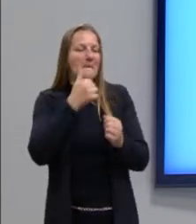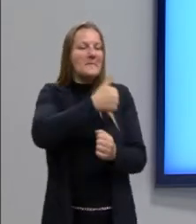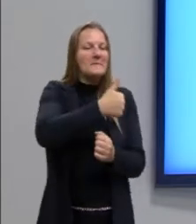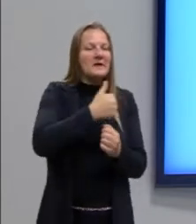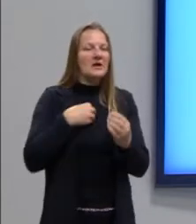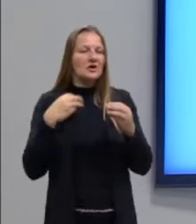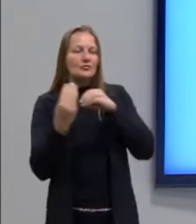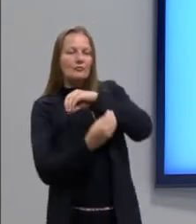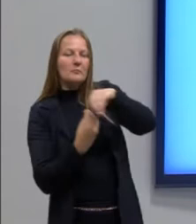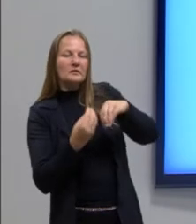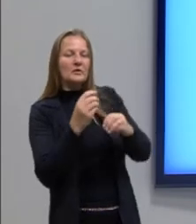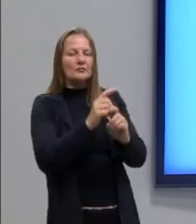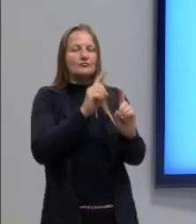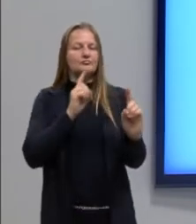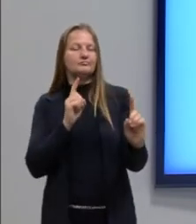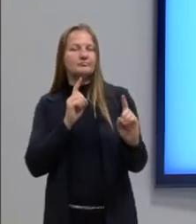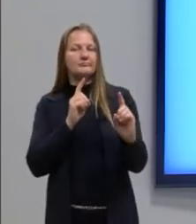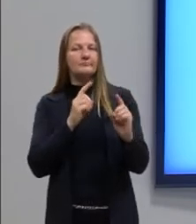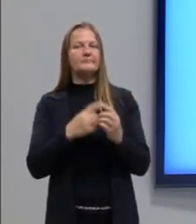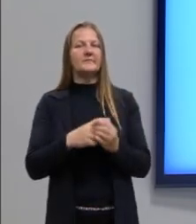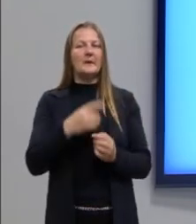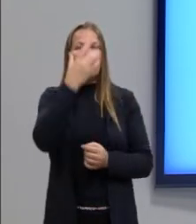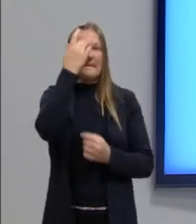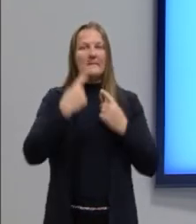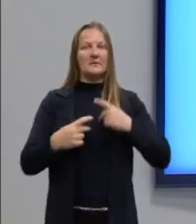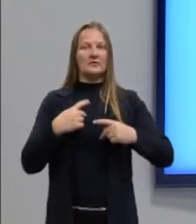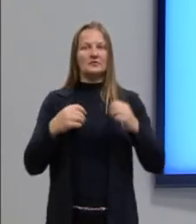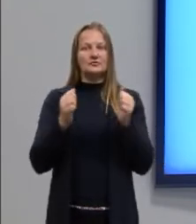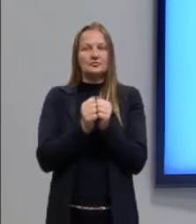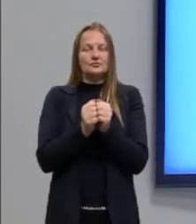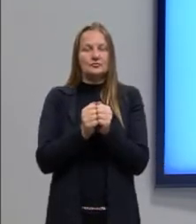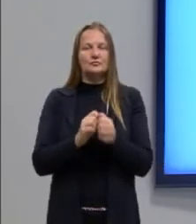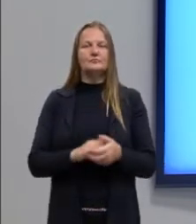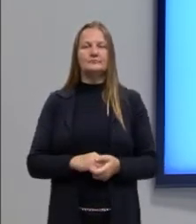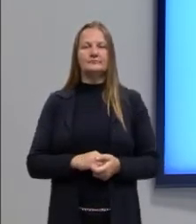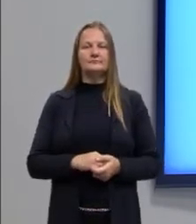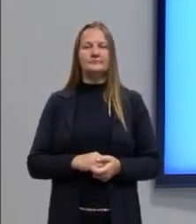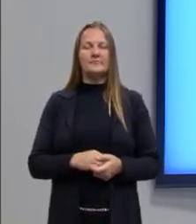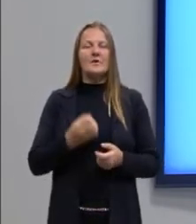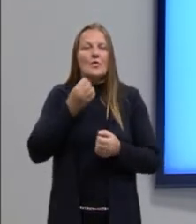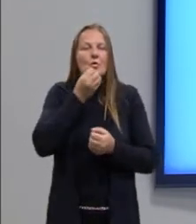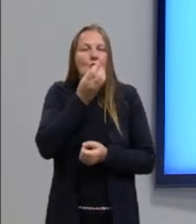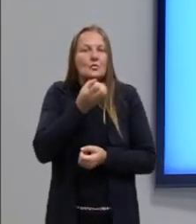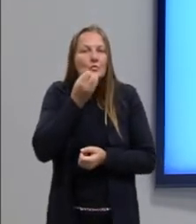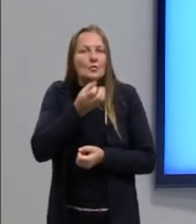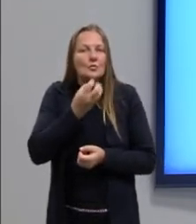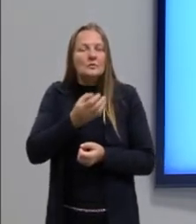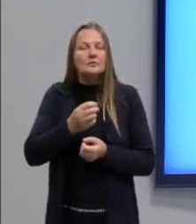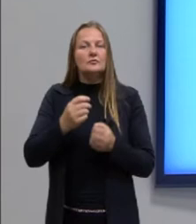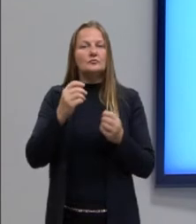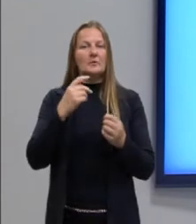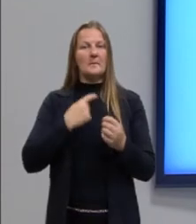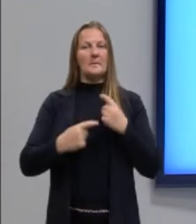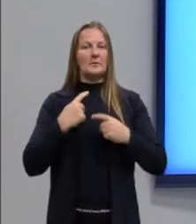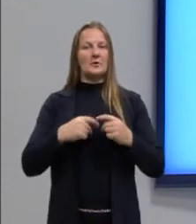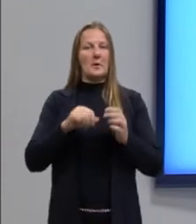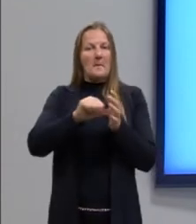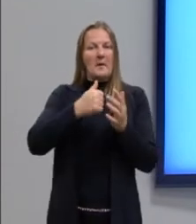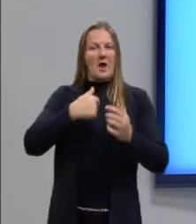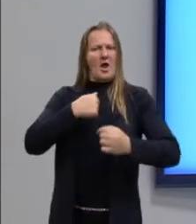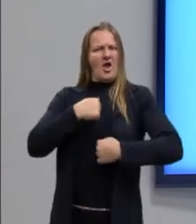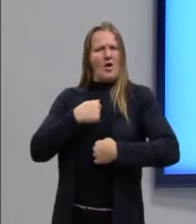terceira pessoa então o narrador personagem ele se coloca na história em primeira pessoa